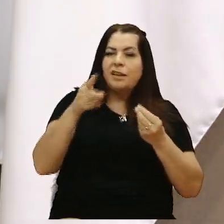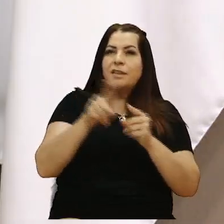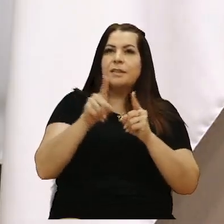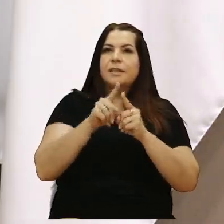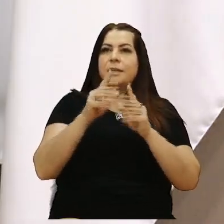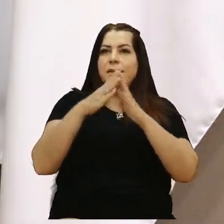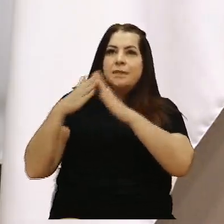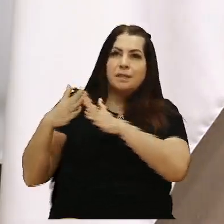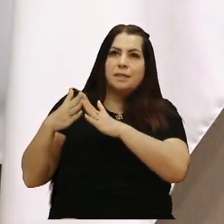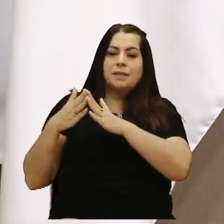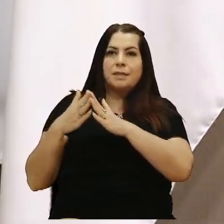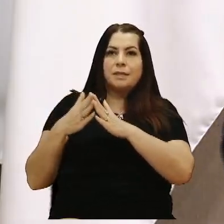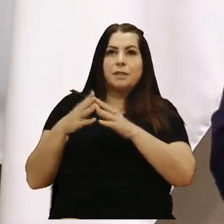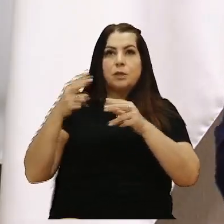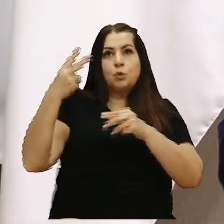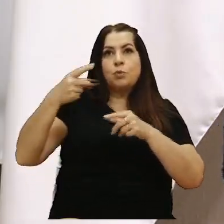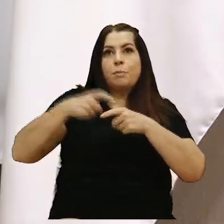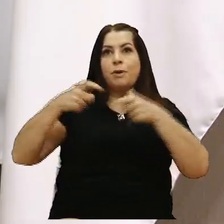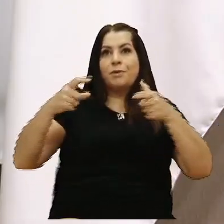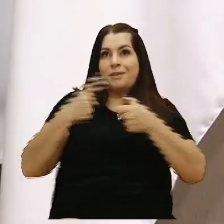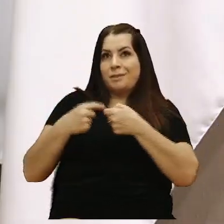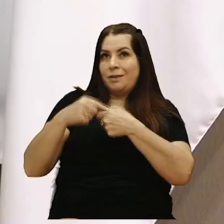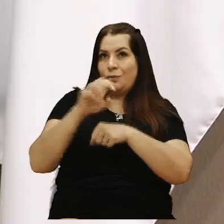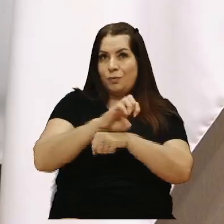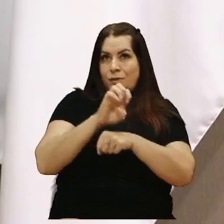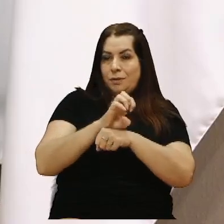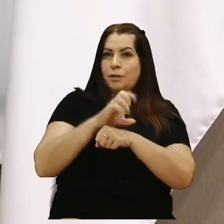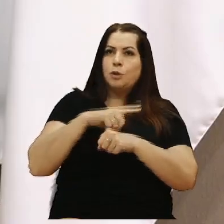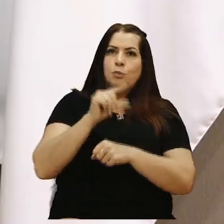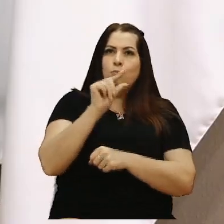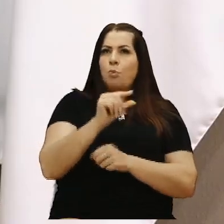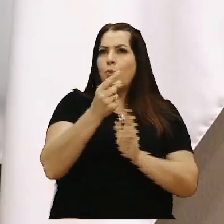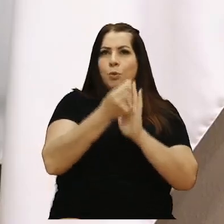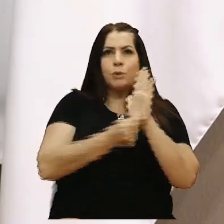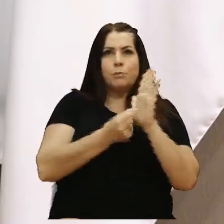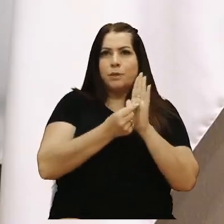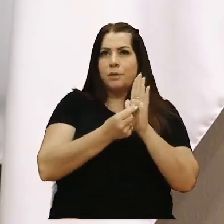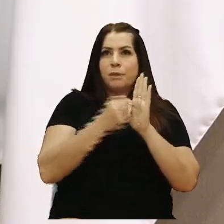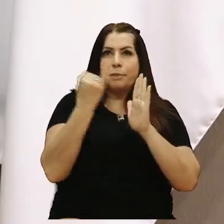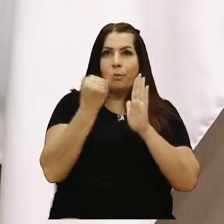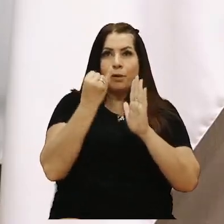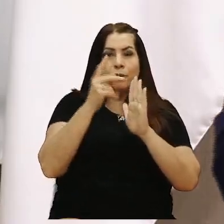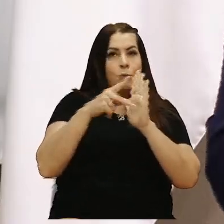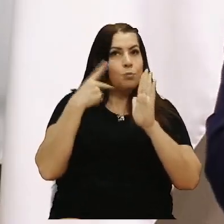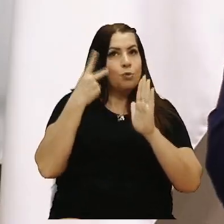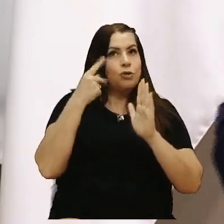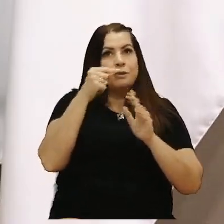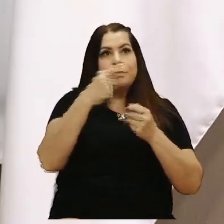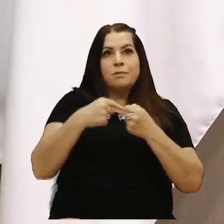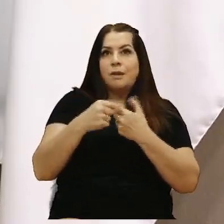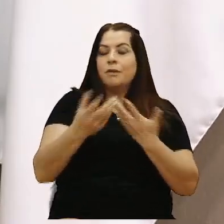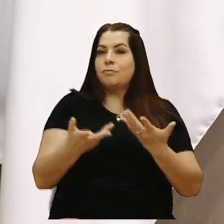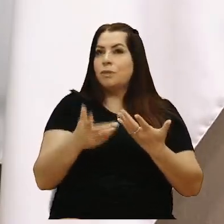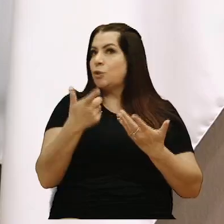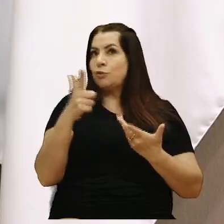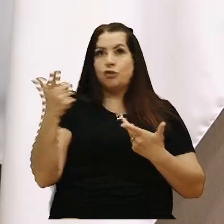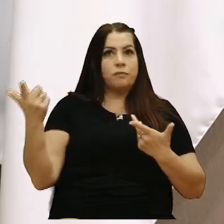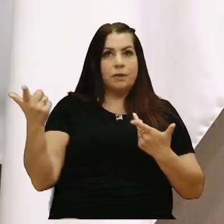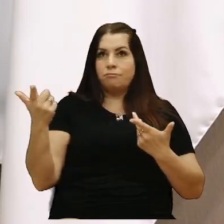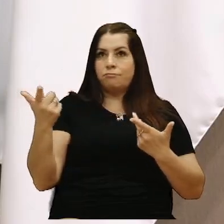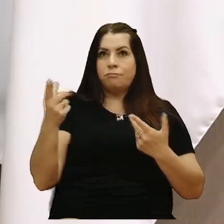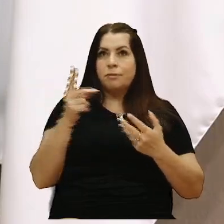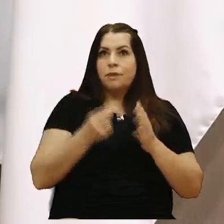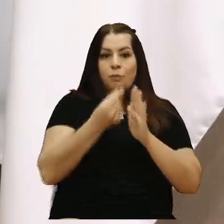da habitação na segunda maior cidade do estado, que conta com pouco orçamento para essa importante política para a nossa cidade, se nós não tivermos